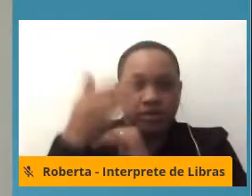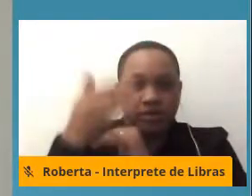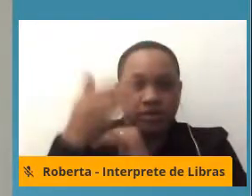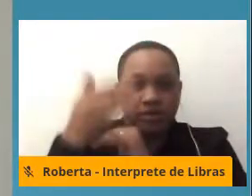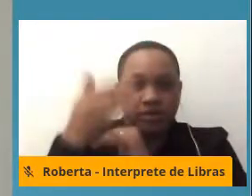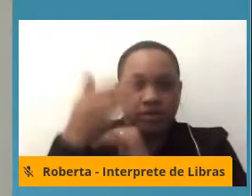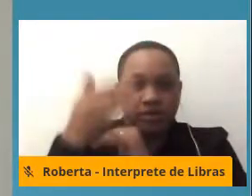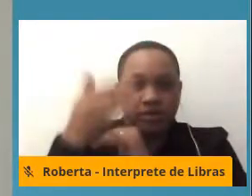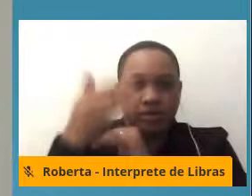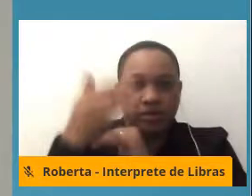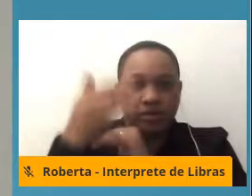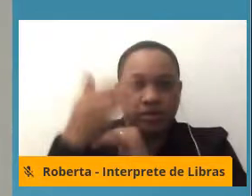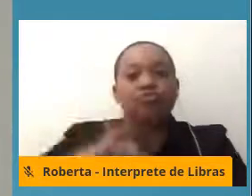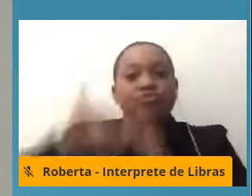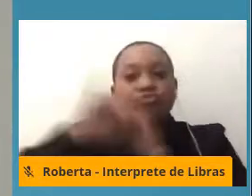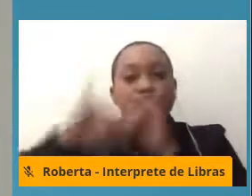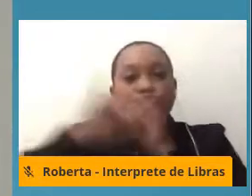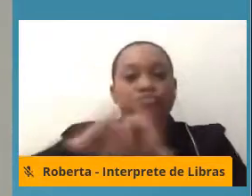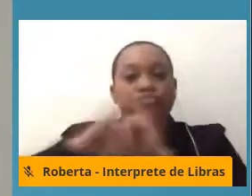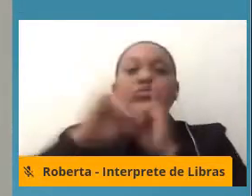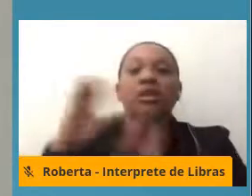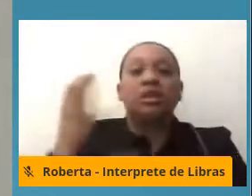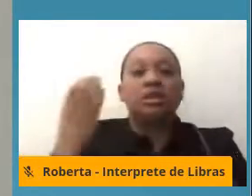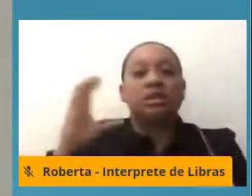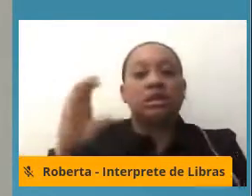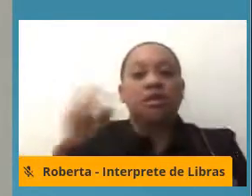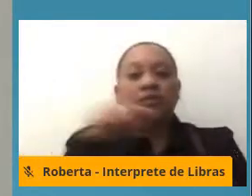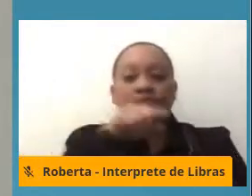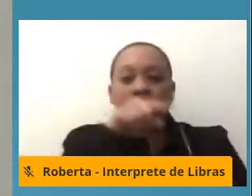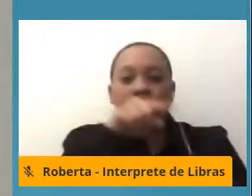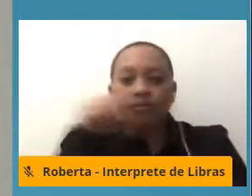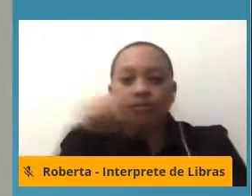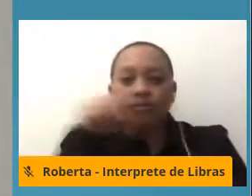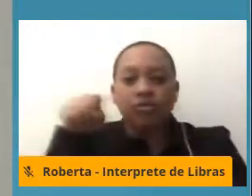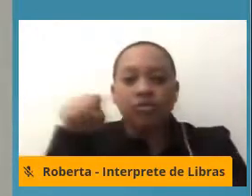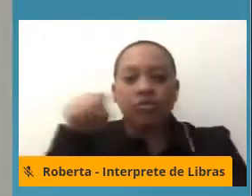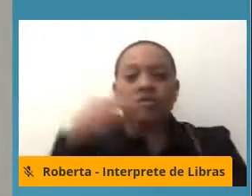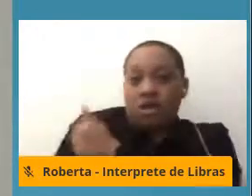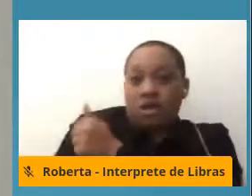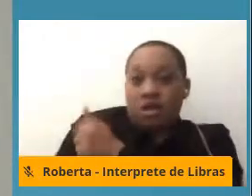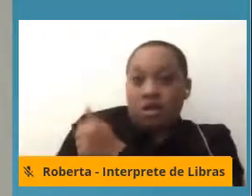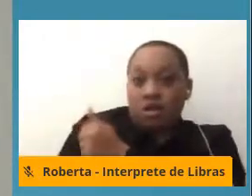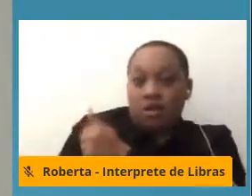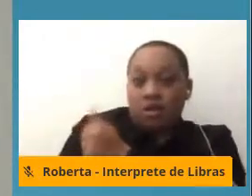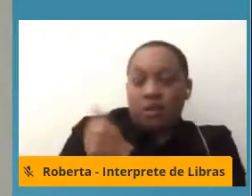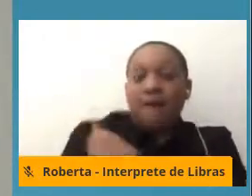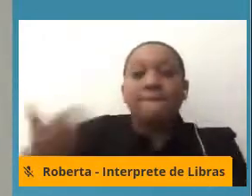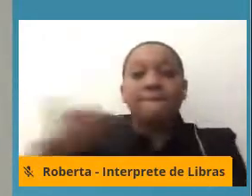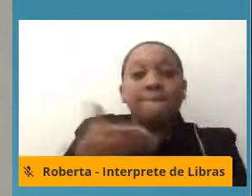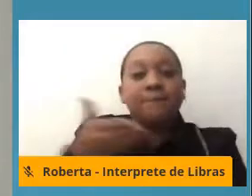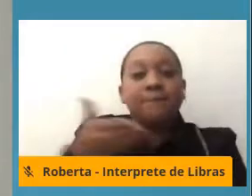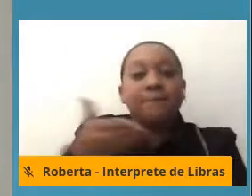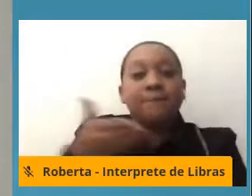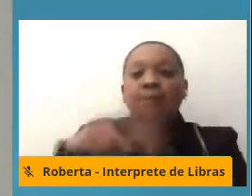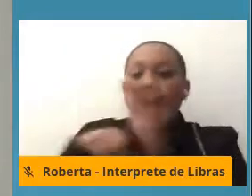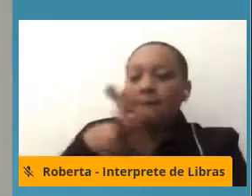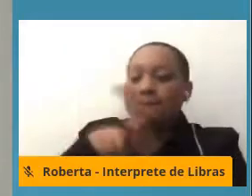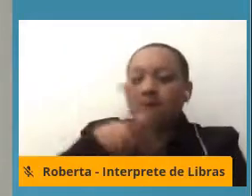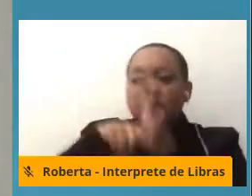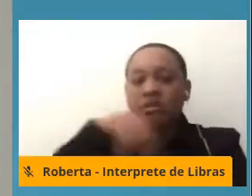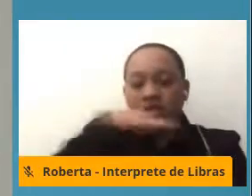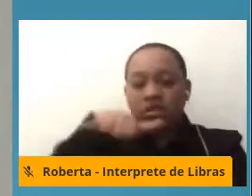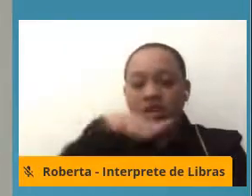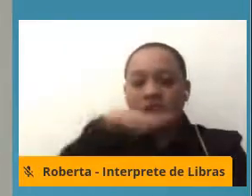estudante e se você participa de alguma pesquisa científica, você segue essas regrinhas que estão aqui embaixo também na descrição do evento,